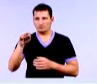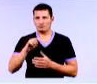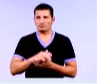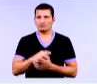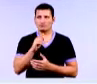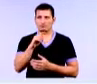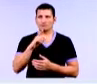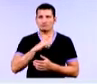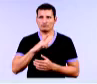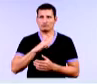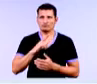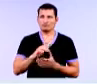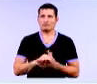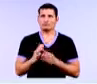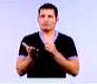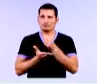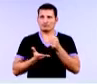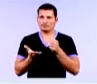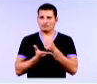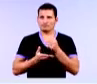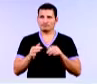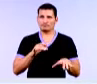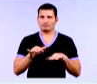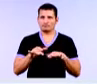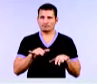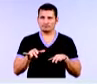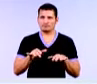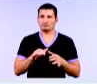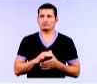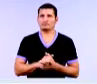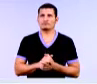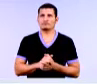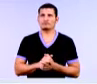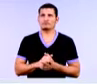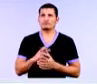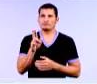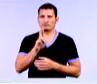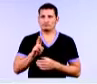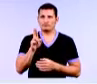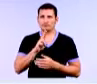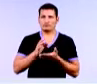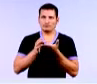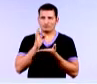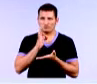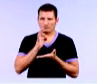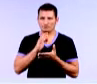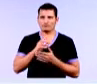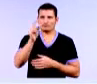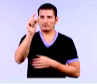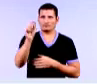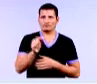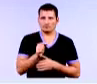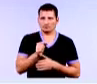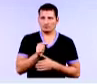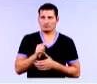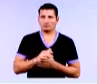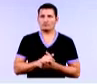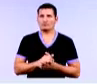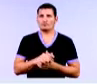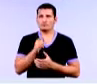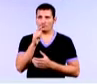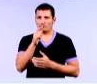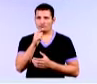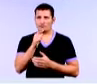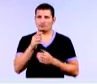temos alguns aspectos básicos da programação utilizando Java com Eclipse. Então, esse tutorial